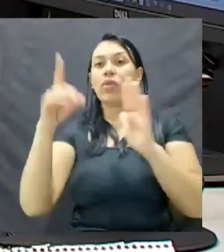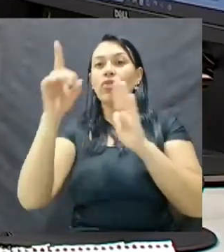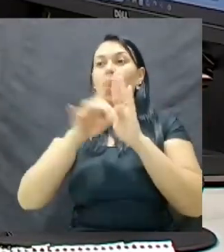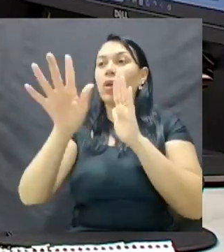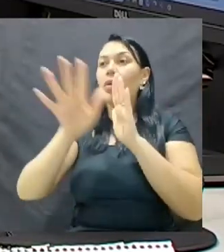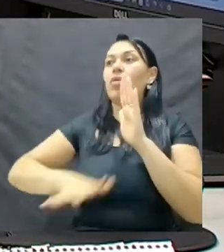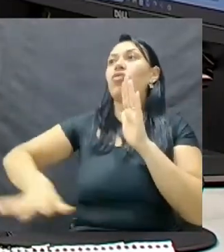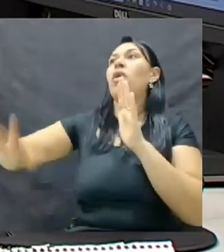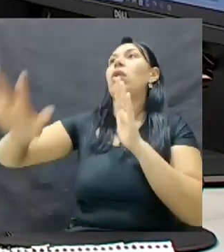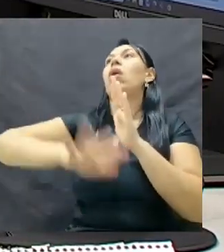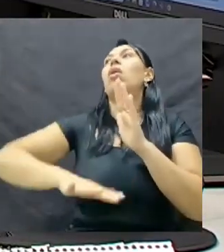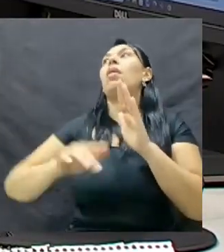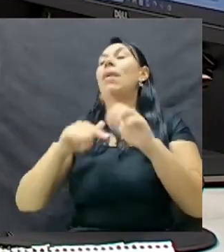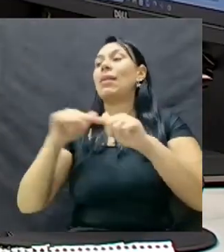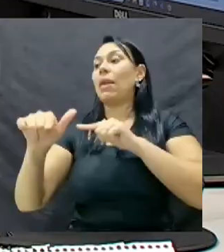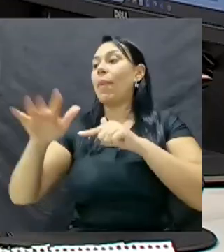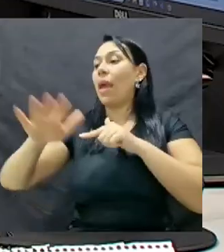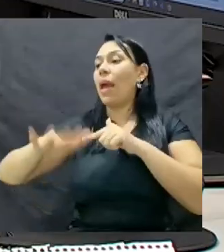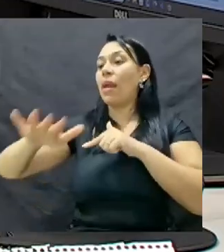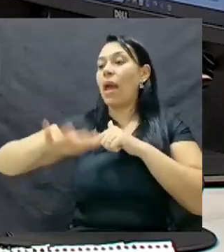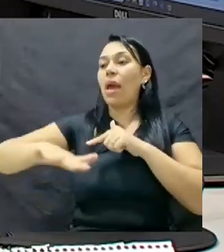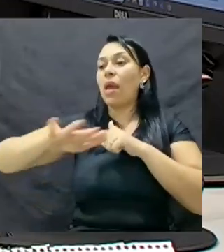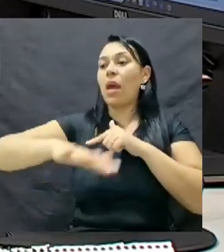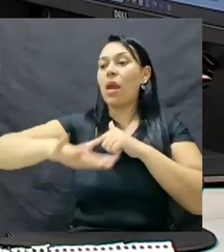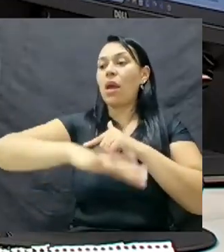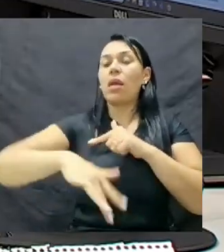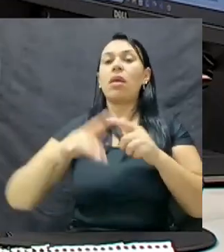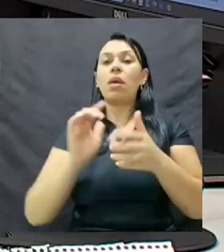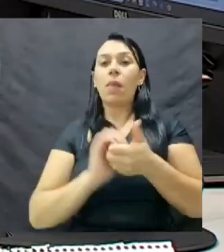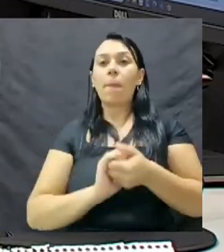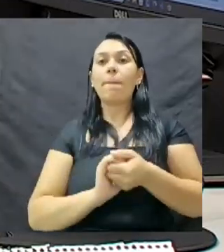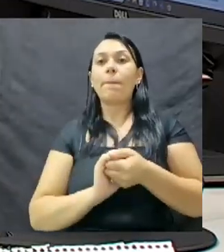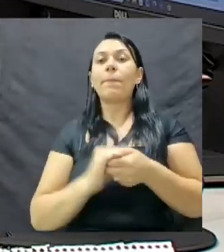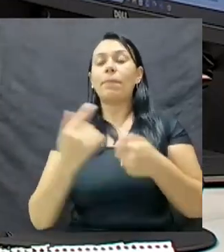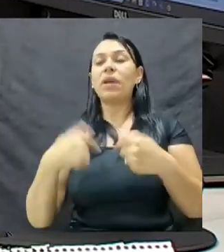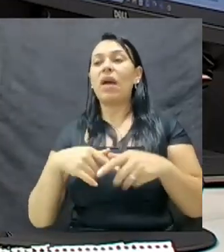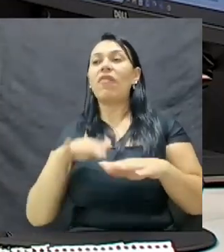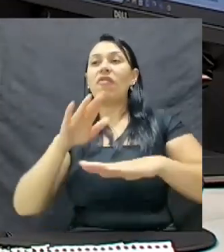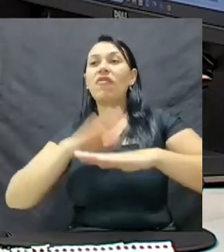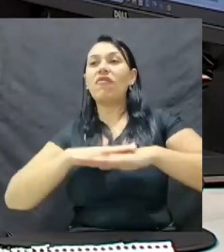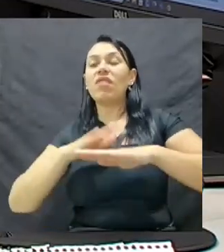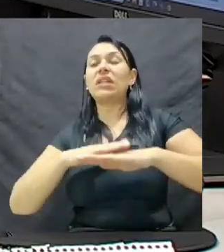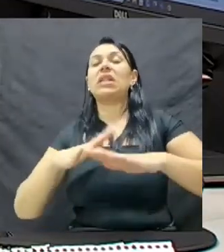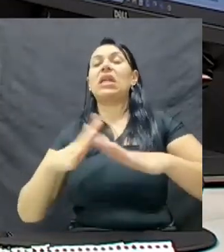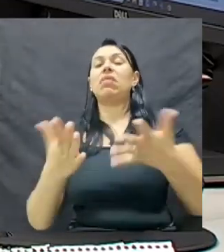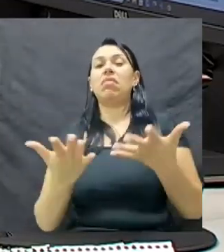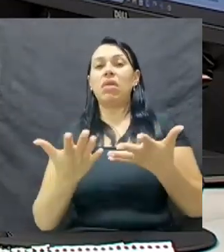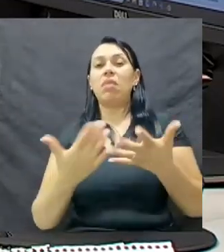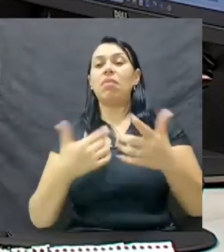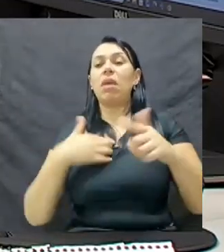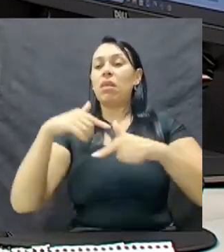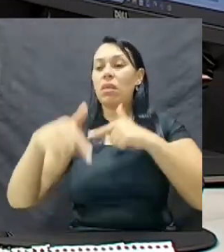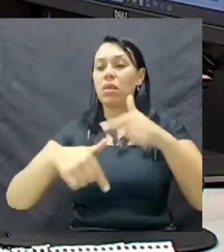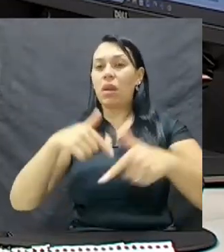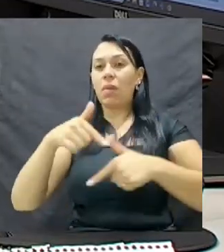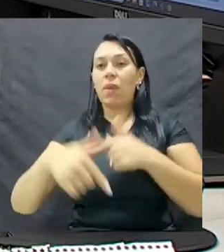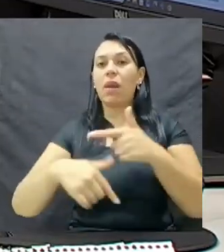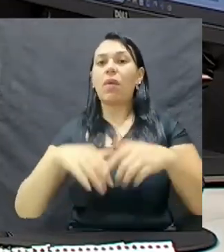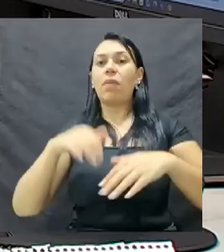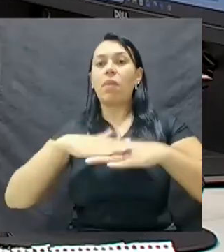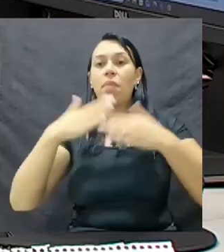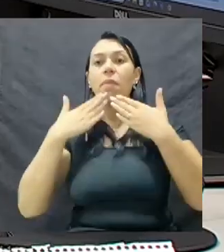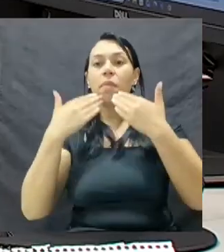setores e o setor da ponta ele tenha tranquilidade para trabalhar e executar da melhor forma o seu trabalho